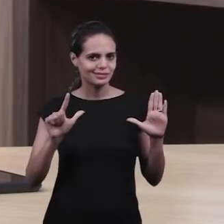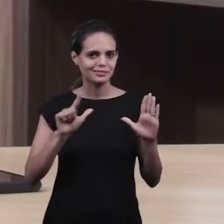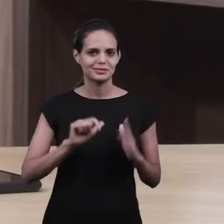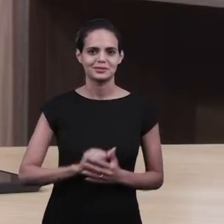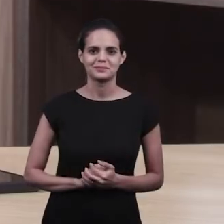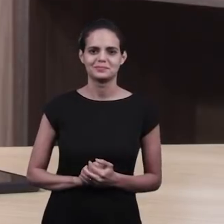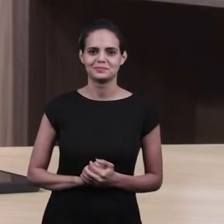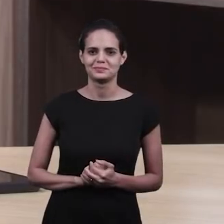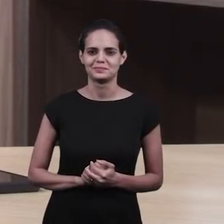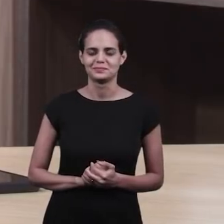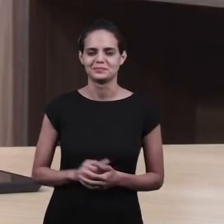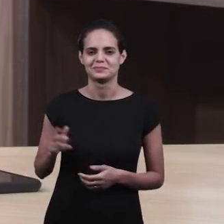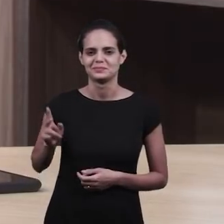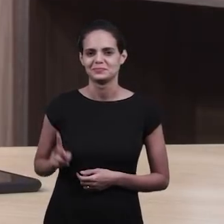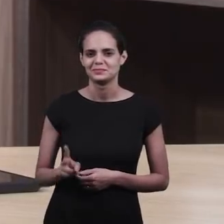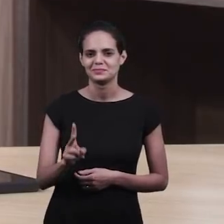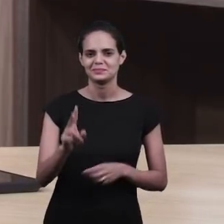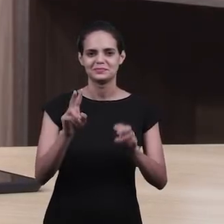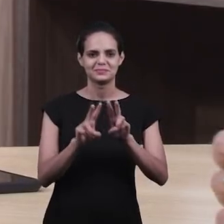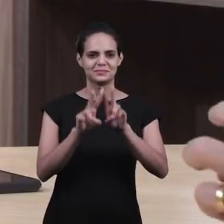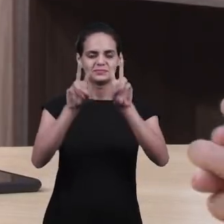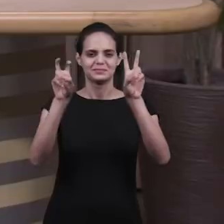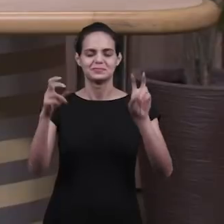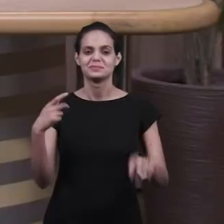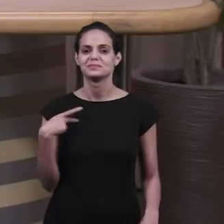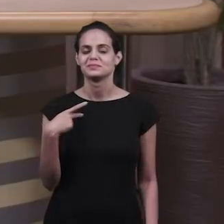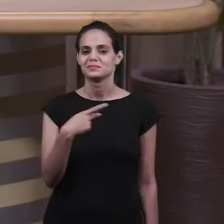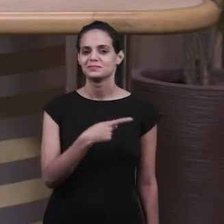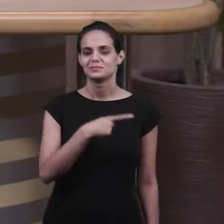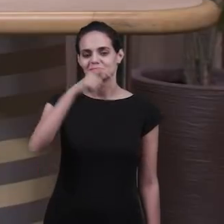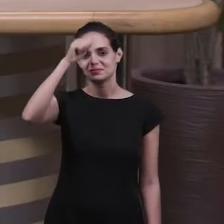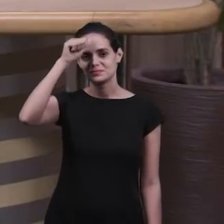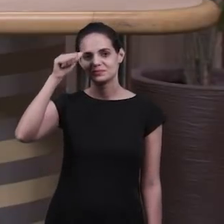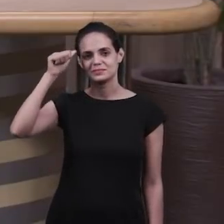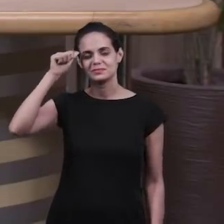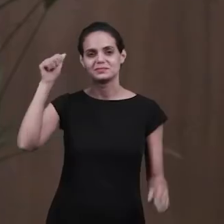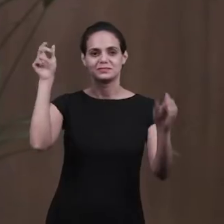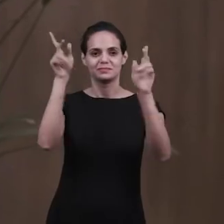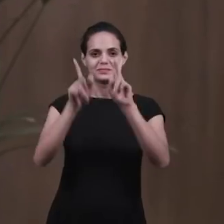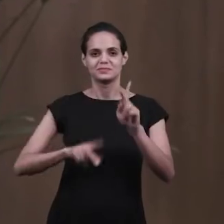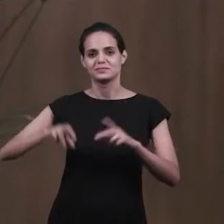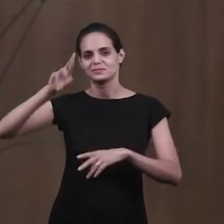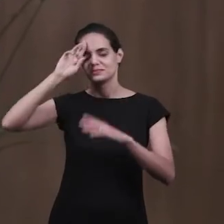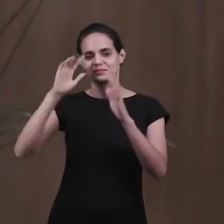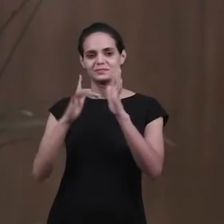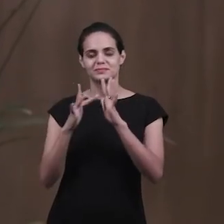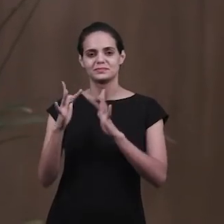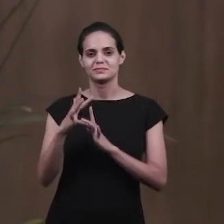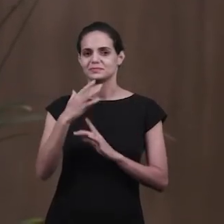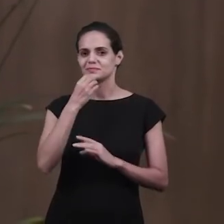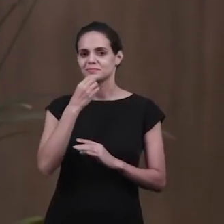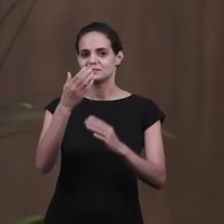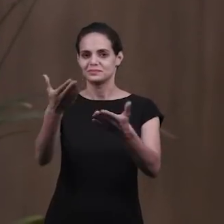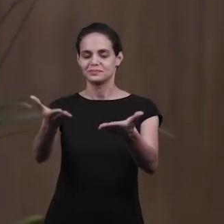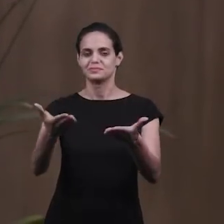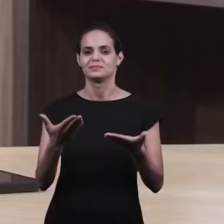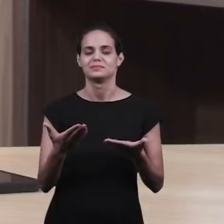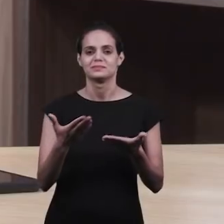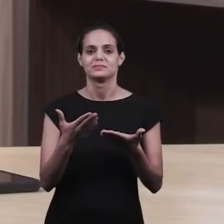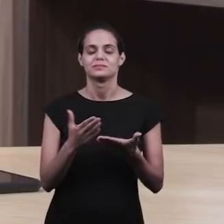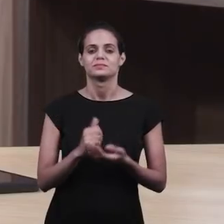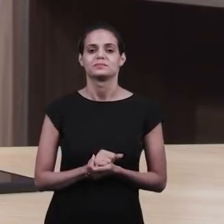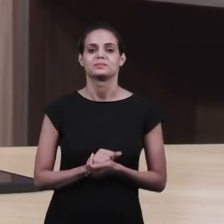esse assunto. Mais uma vez conosco aqui está o pastor Amadeu. Pastor Amadeu, Pai do Senhor, seja bem-vindo. A paz do Senhor, Josias. Muito